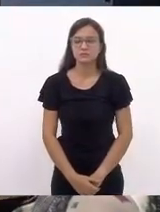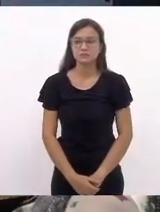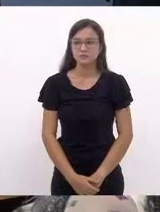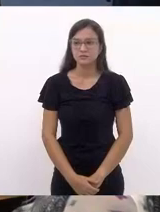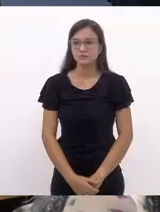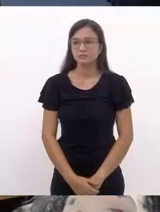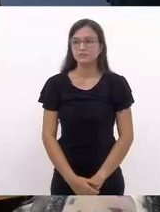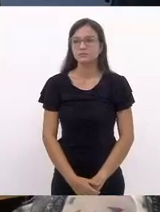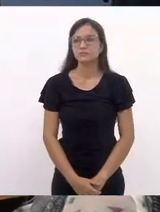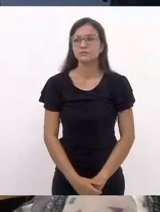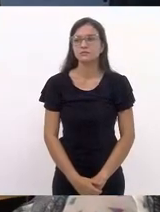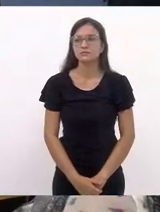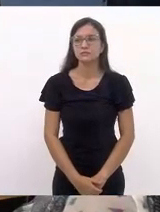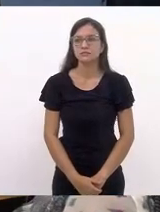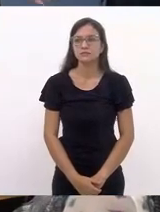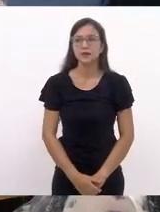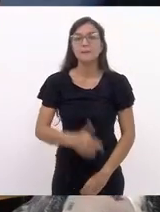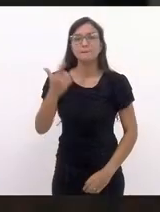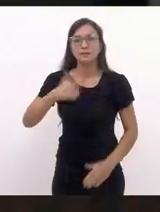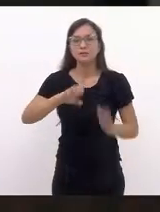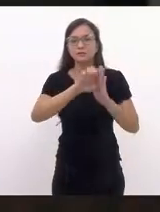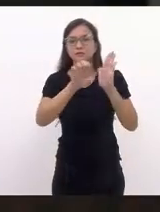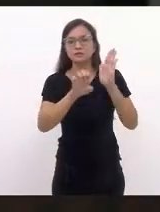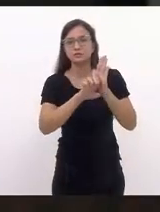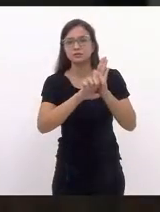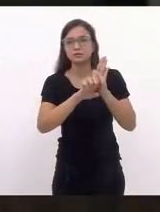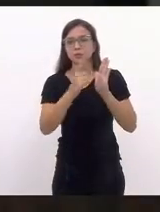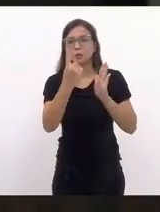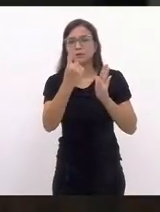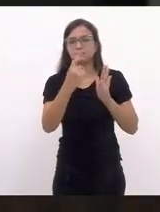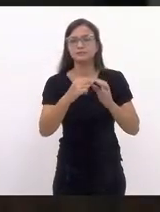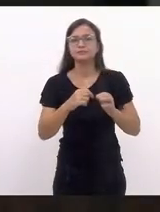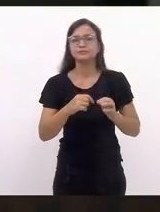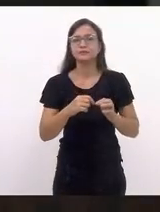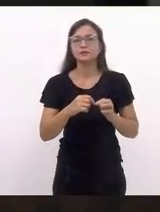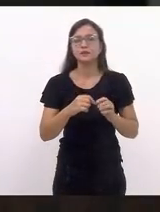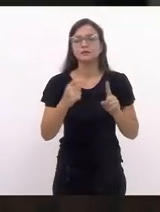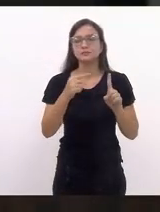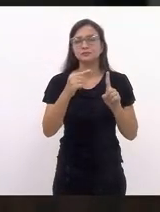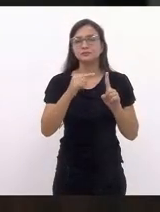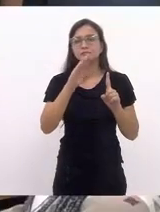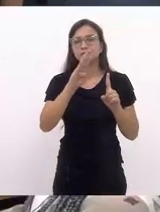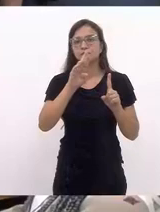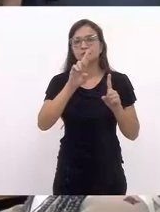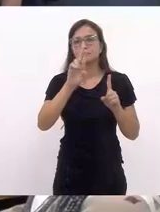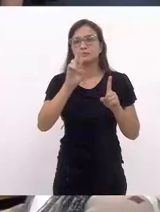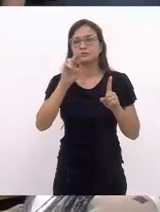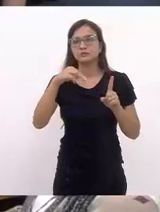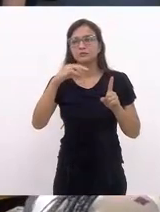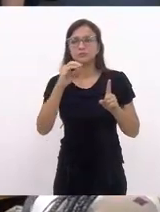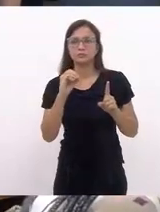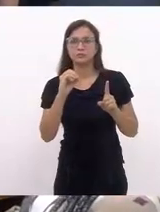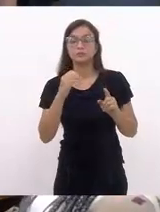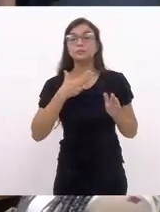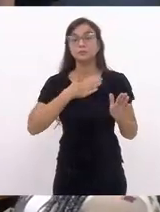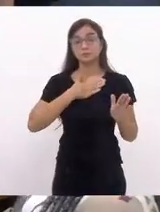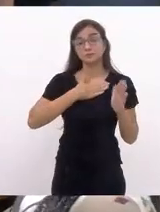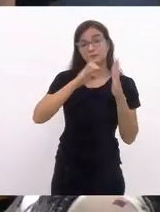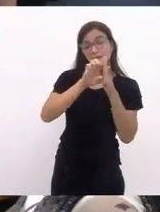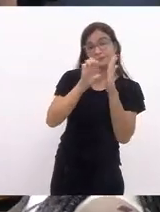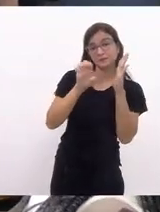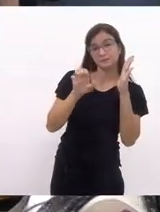e tem mais uma Emenda do deputado o grupo da Lari o seu presidente a minha emenda